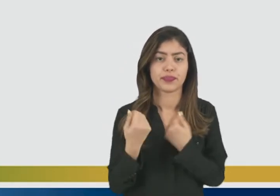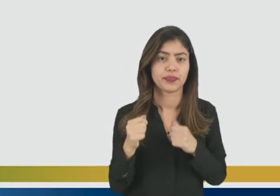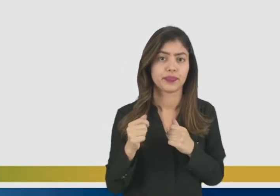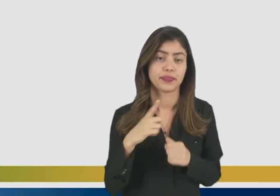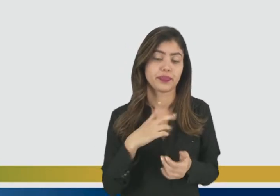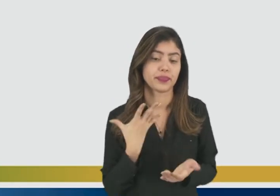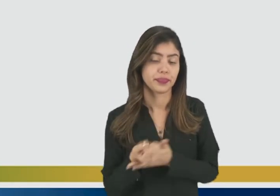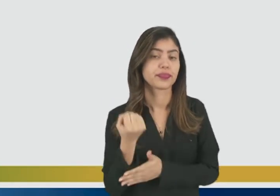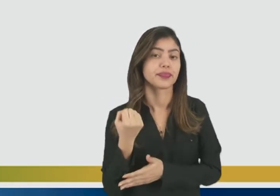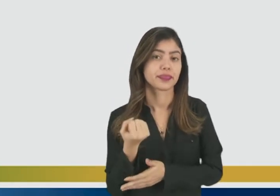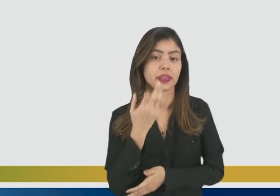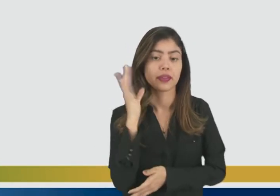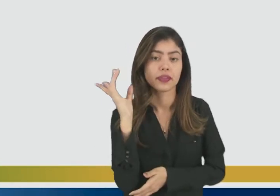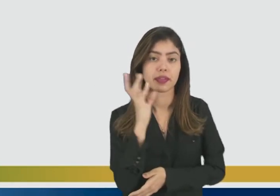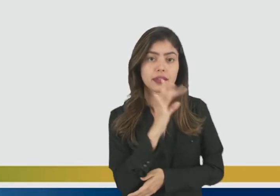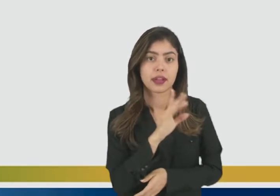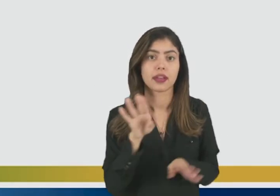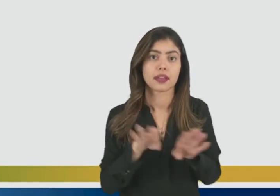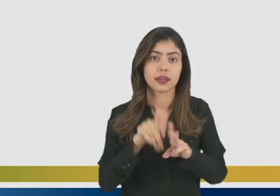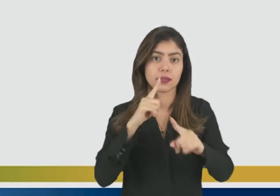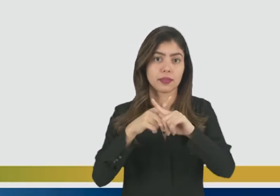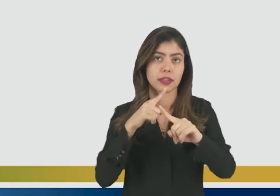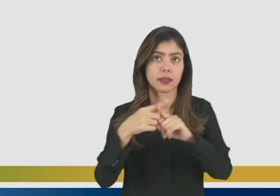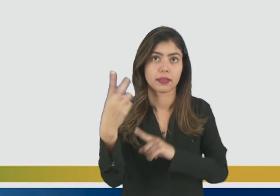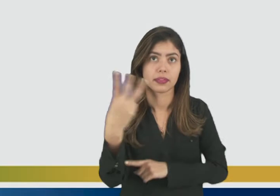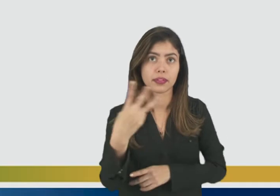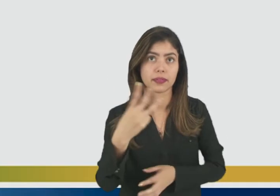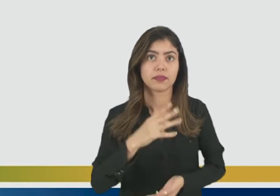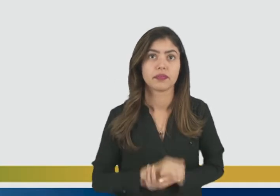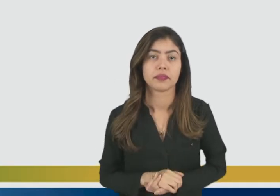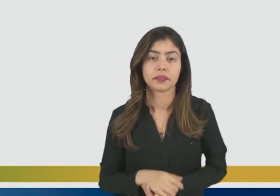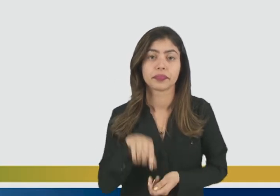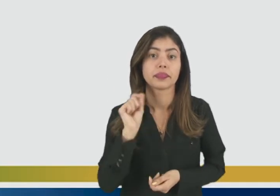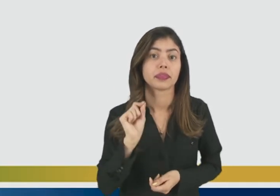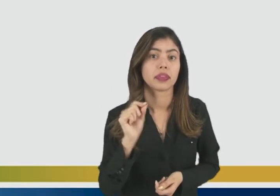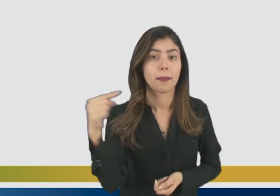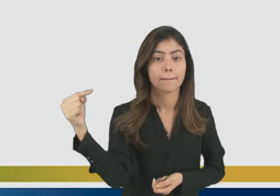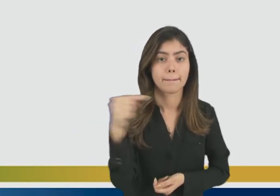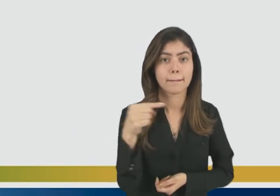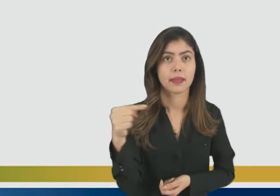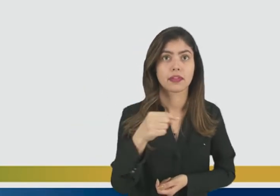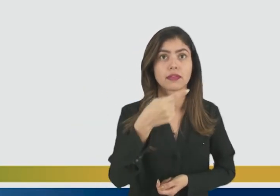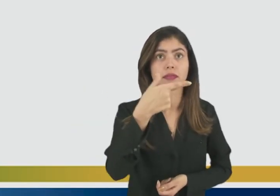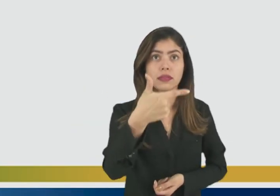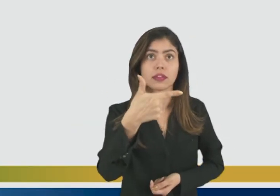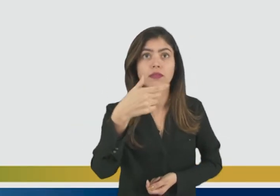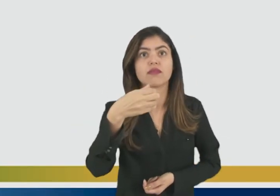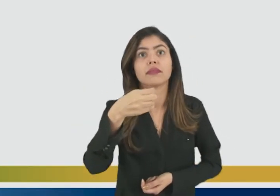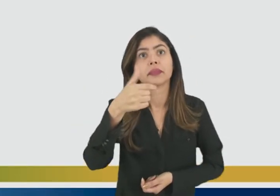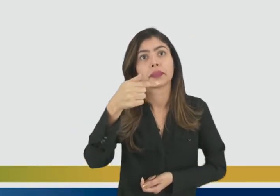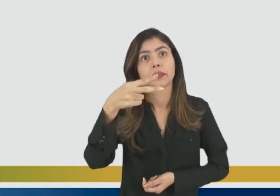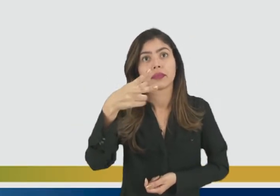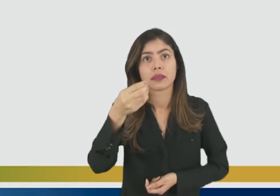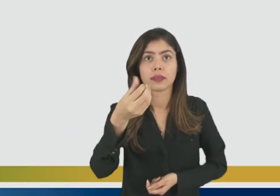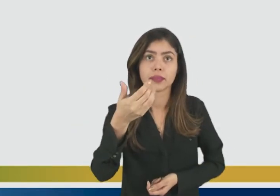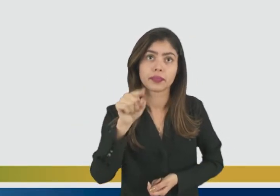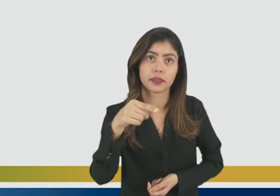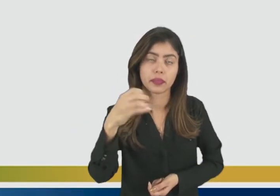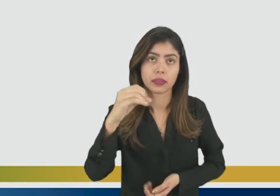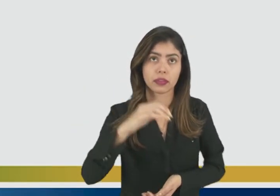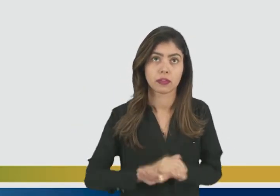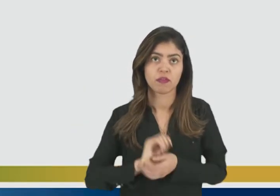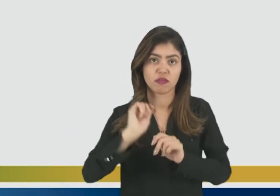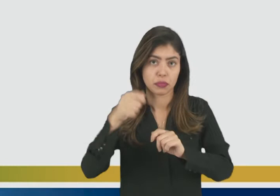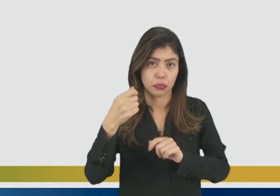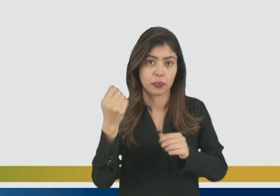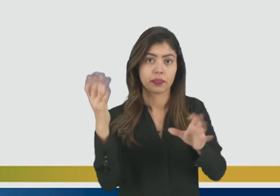quantidade de calor e multiplicar por 3. Isso vai ser menos 276,9. Sinais iguais,